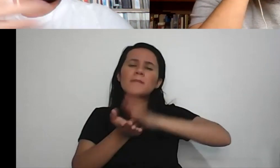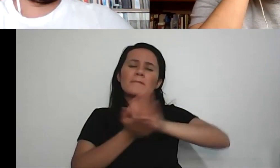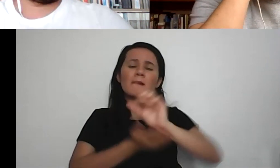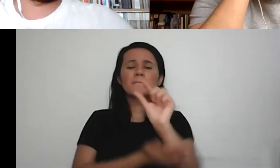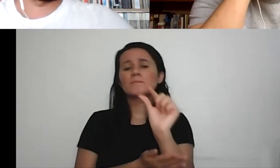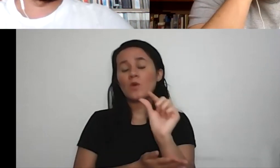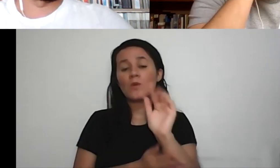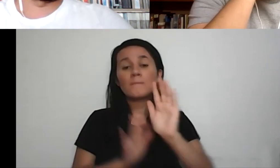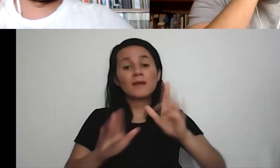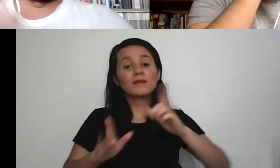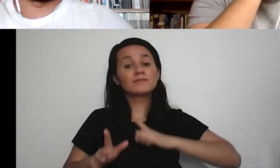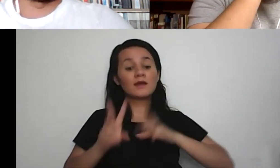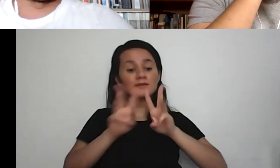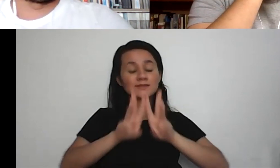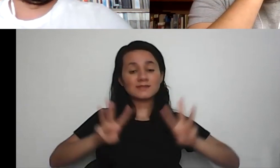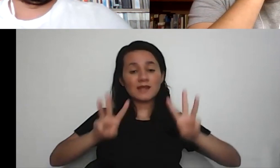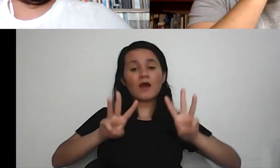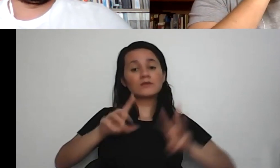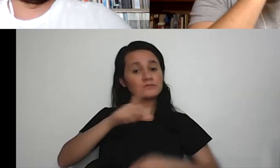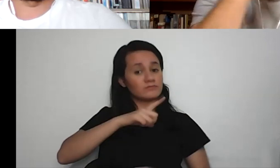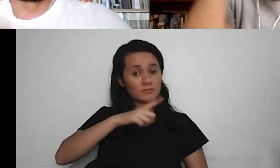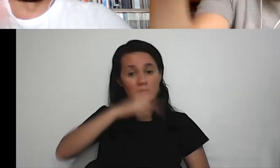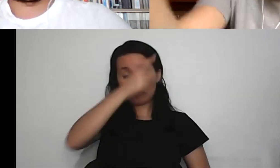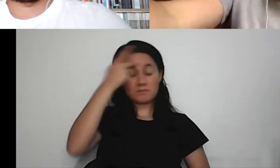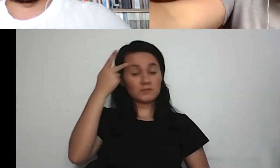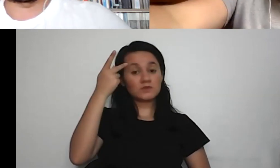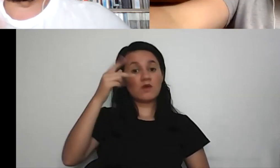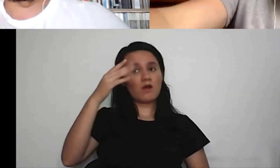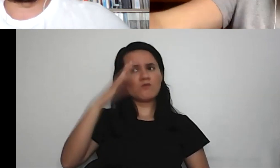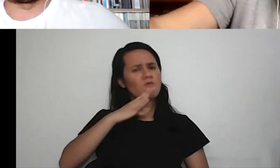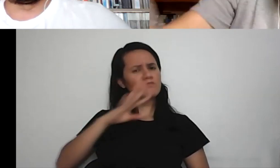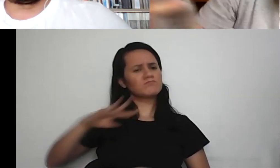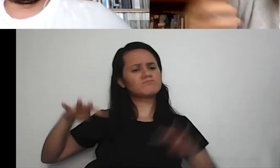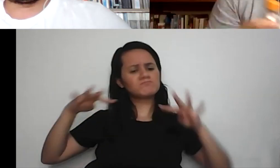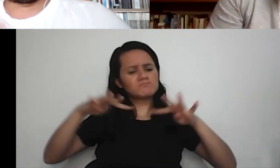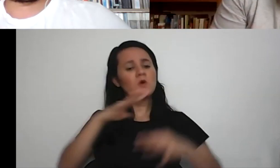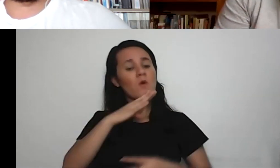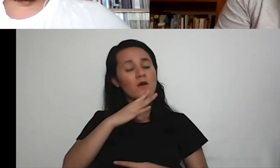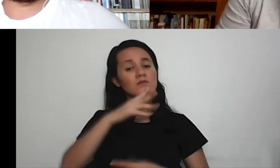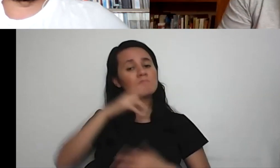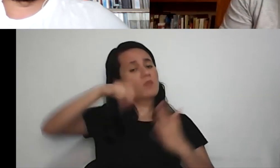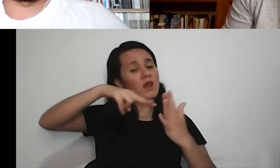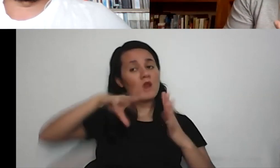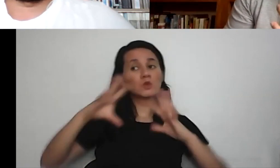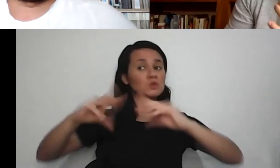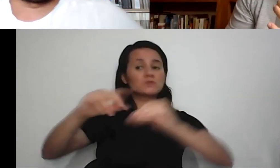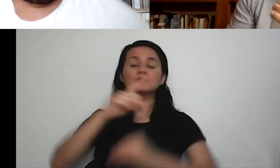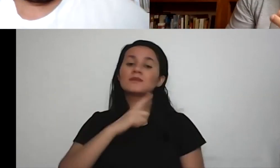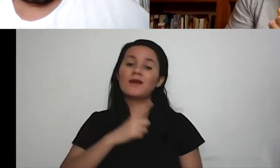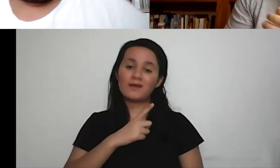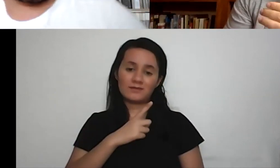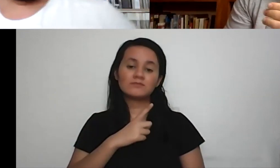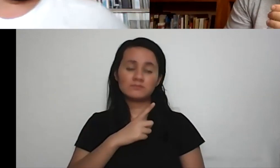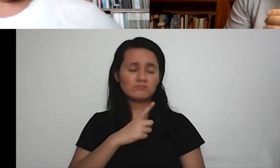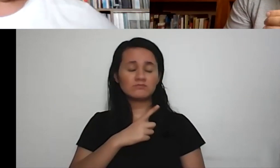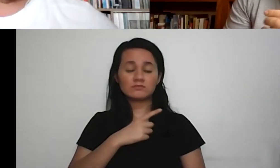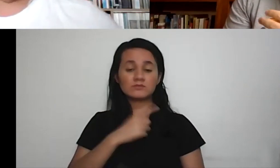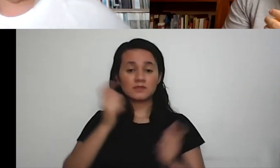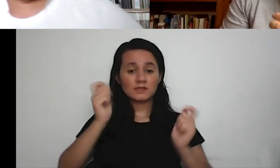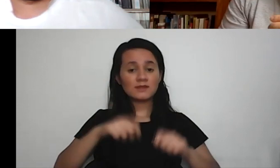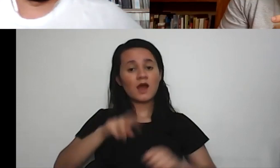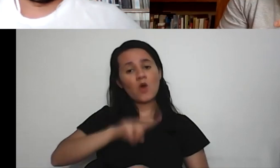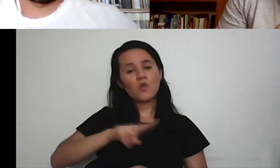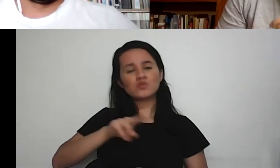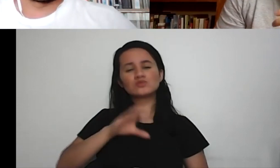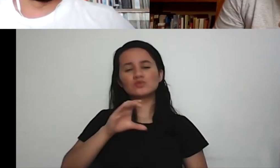mas você tem sites importantes que todo mundo lê, continuam fazendo uma função interessantíssima, não tanto de curadoria